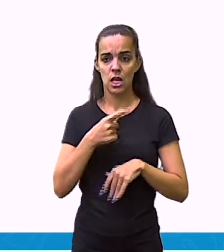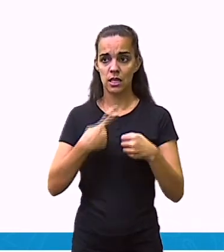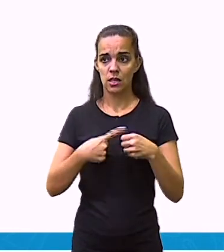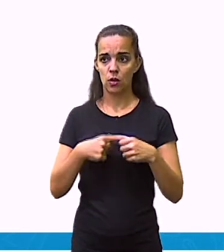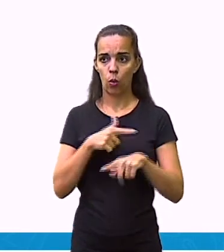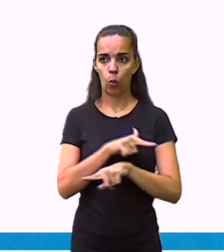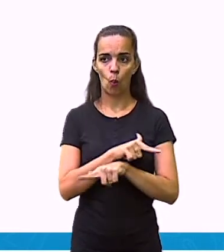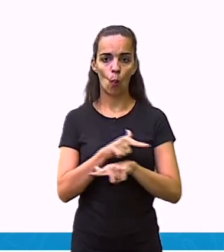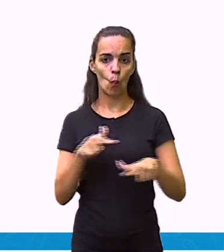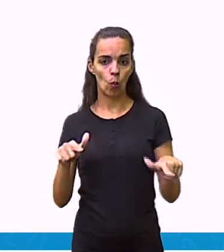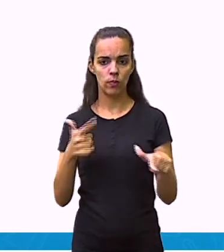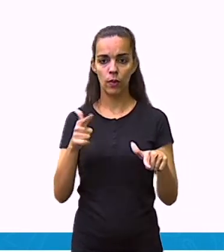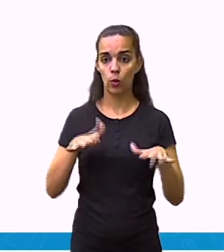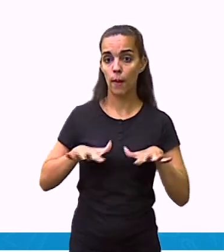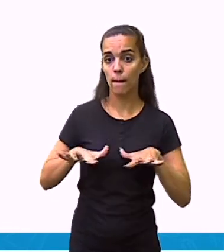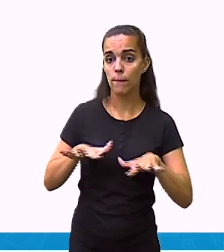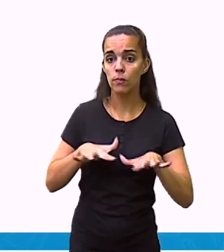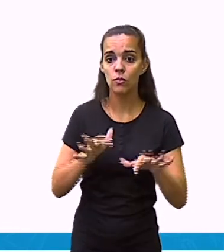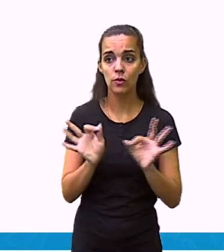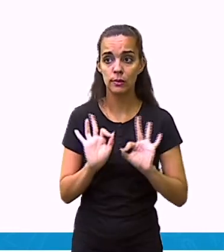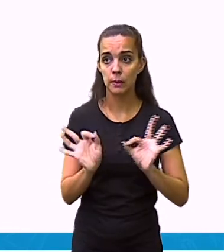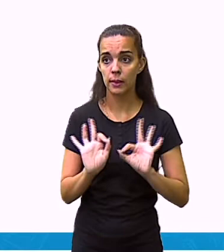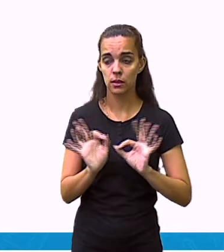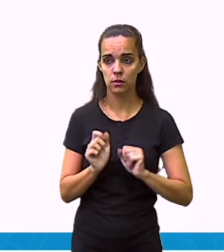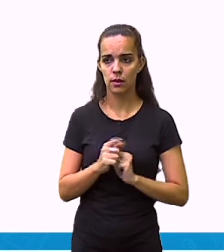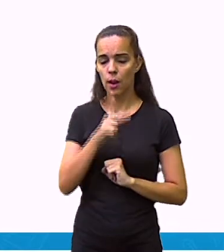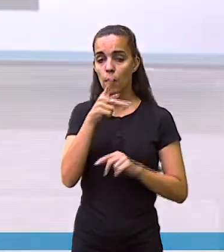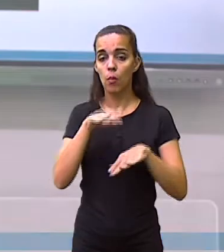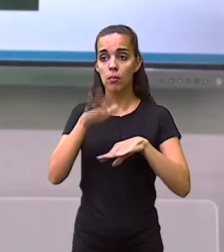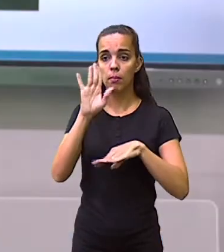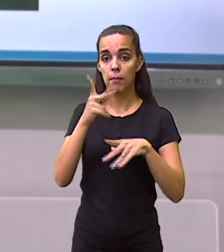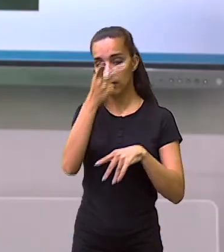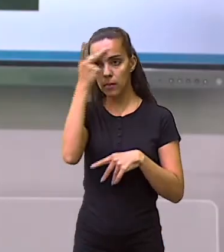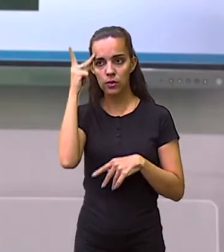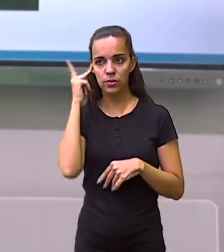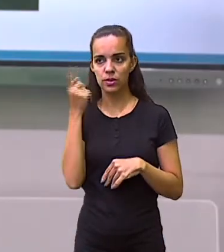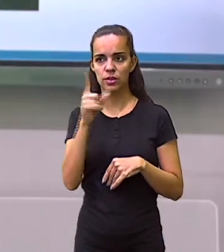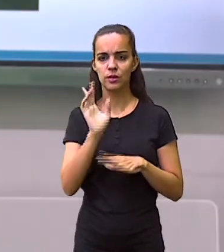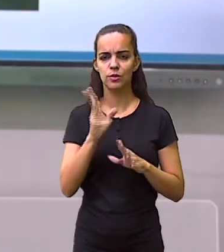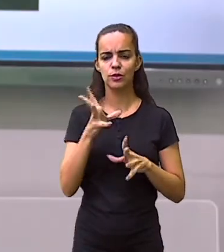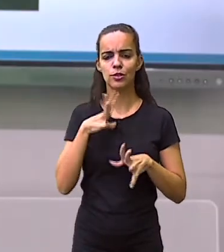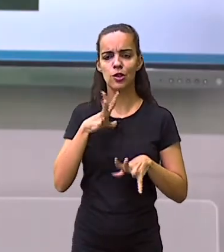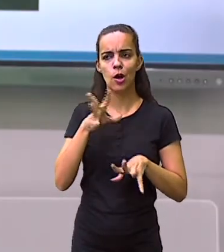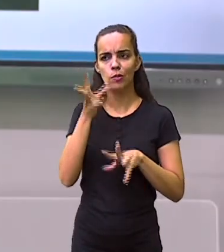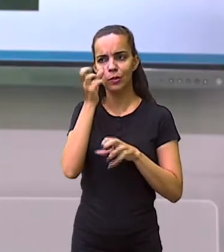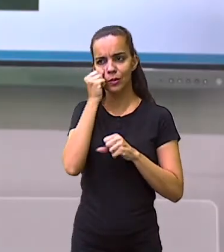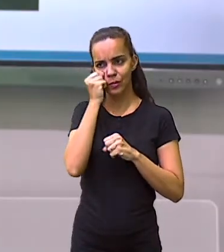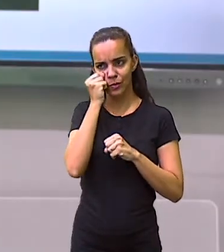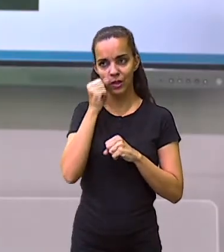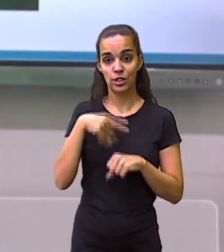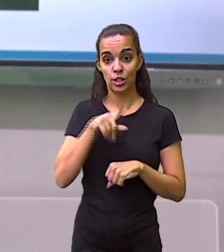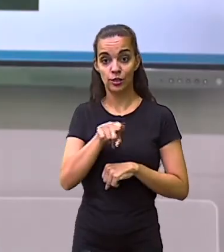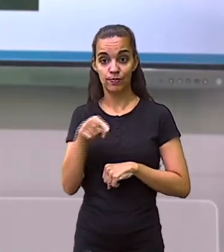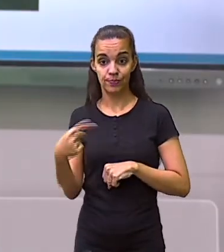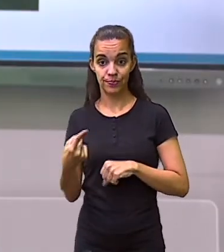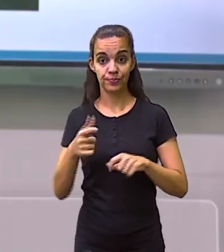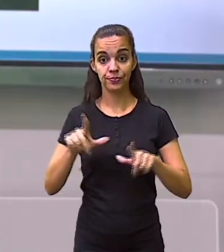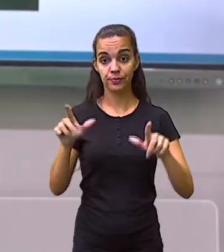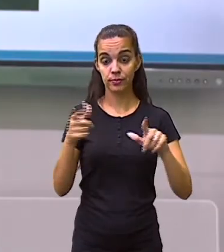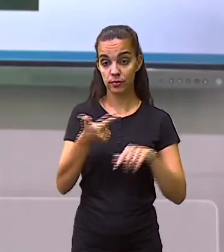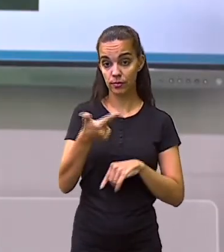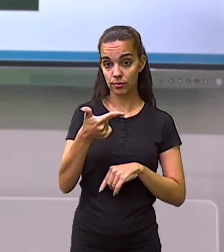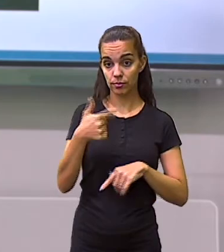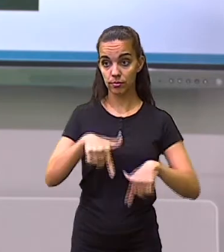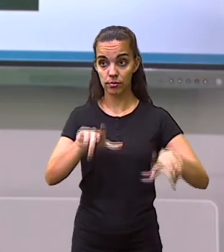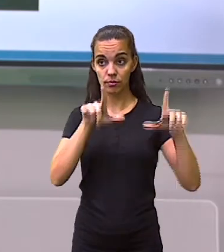sem nenhum movimento, pois a maioria das pessoas já estão dormindo. Já na segunda imagem, onde nós temos